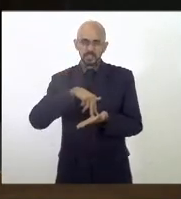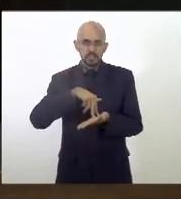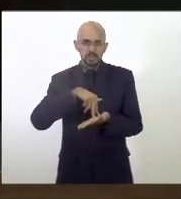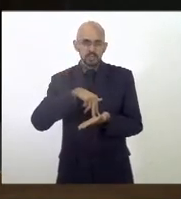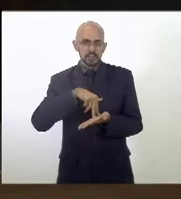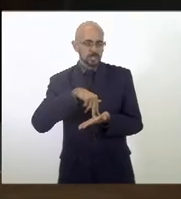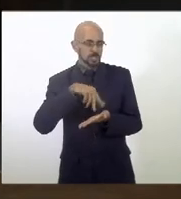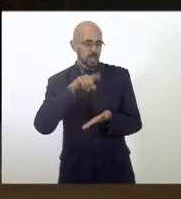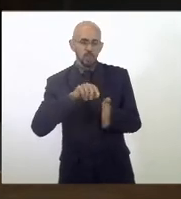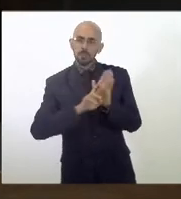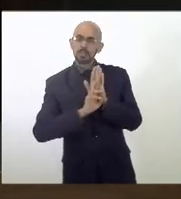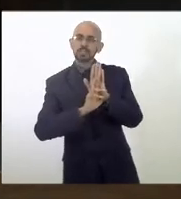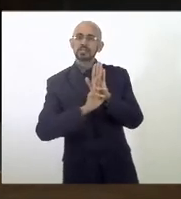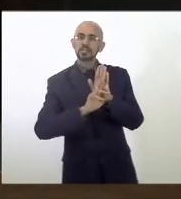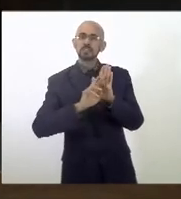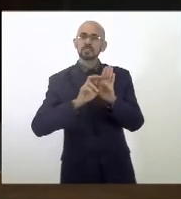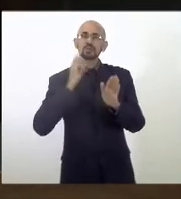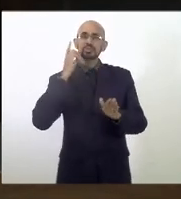não?